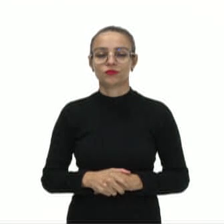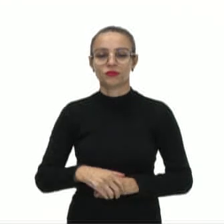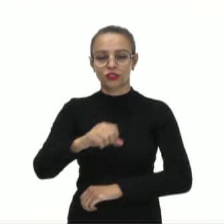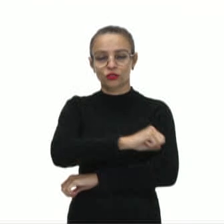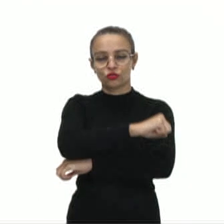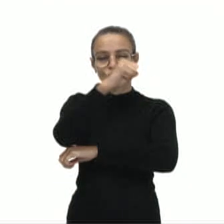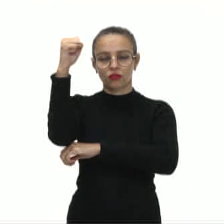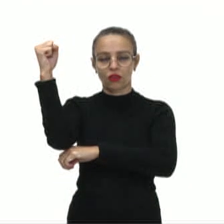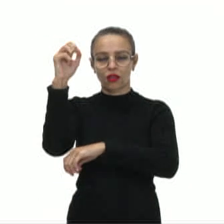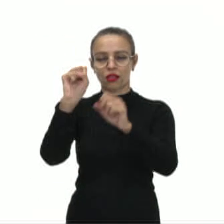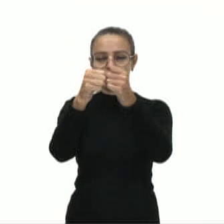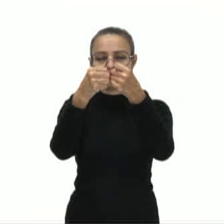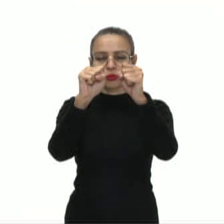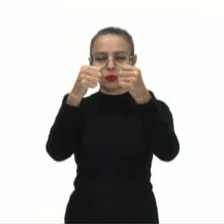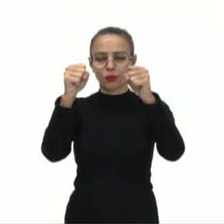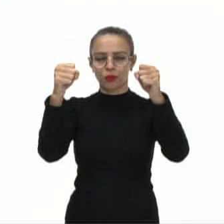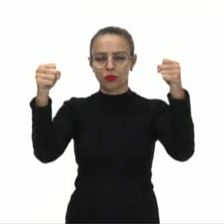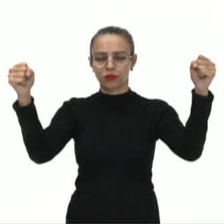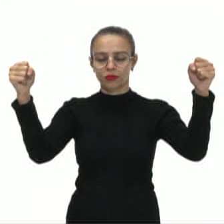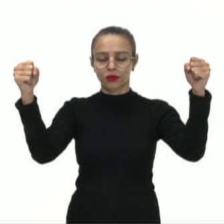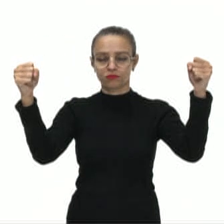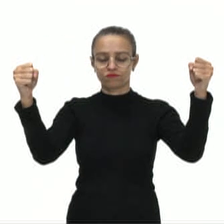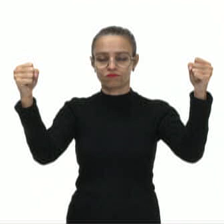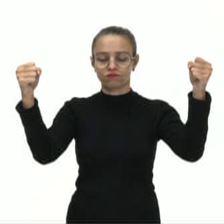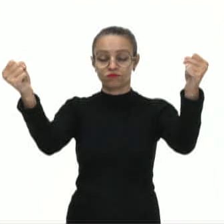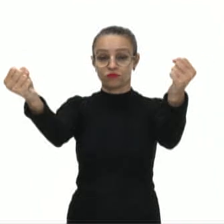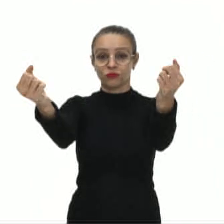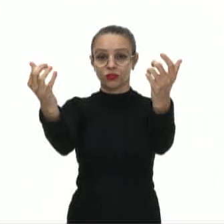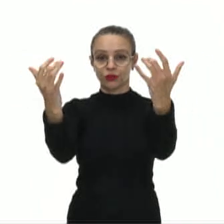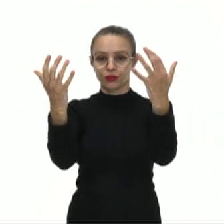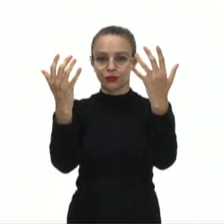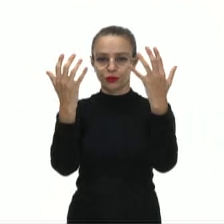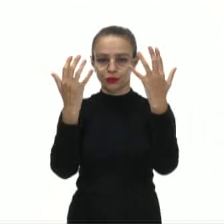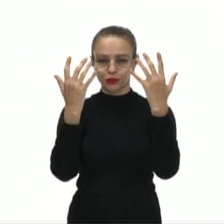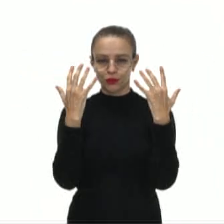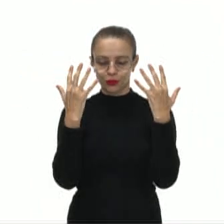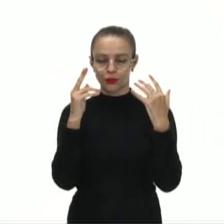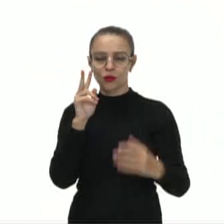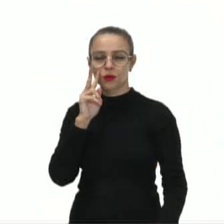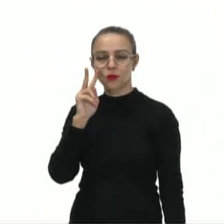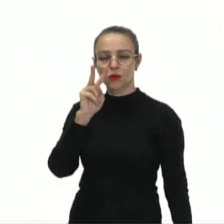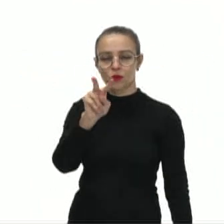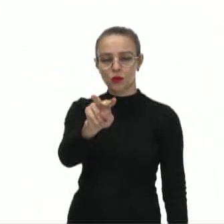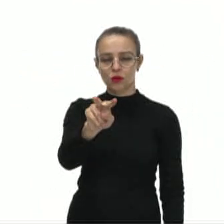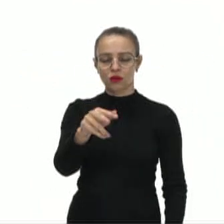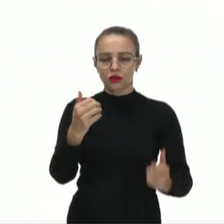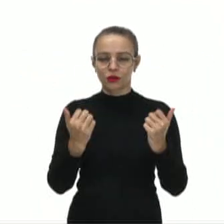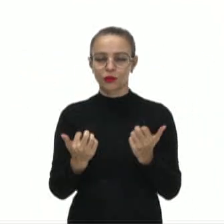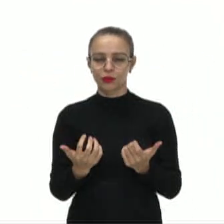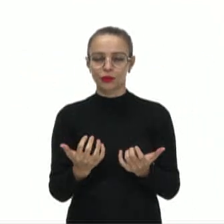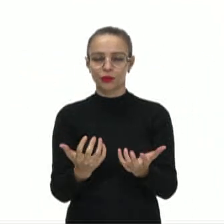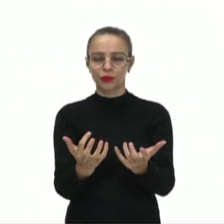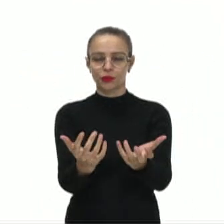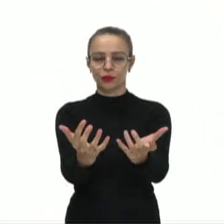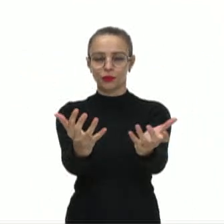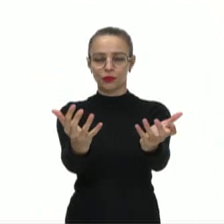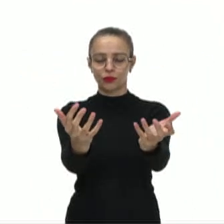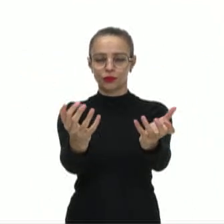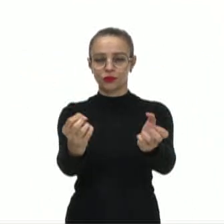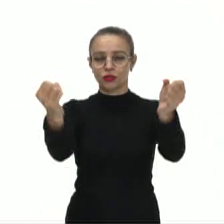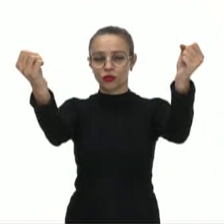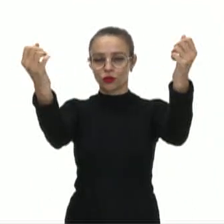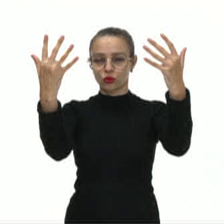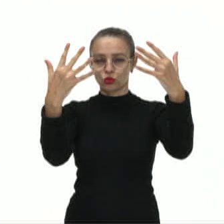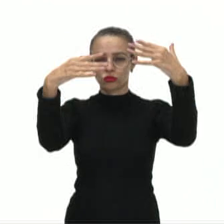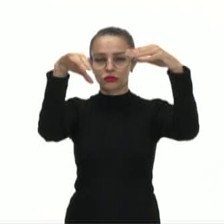cortina breve, que menos que a luz a vista só proscreve. Olhai o vasto campo como jaz luminoso, sob